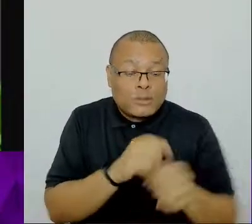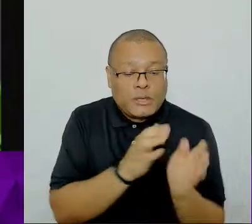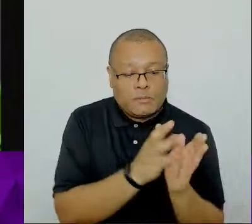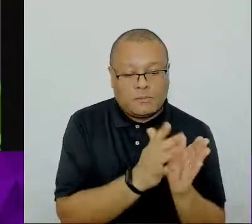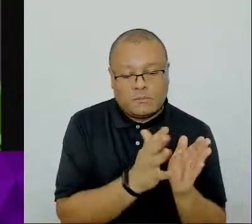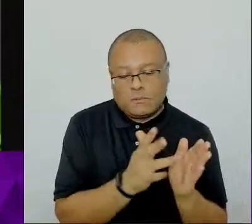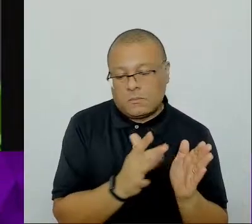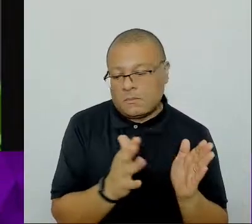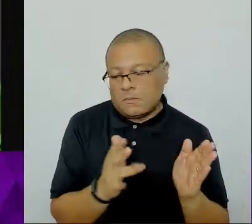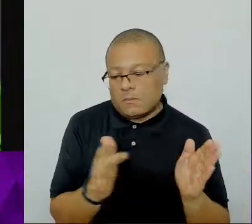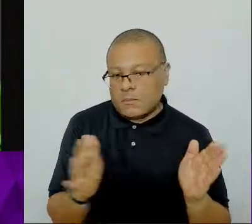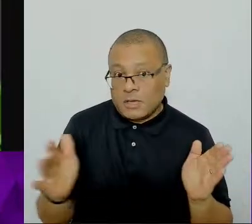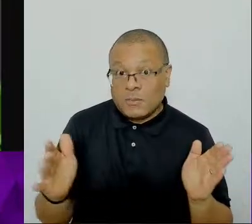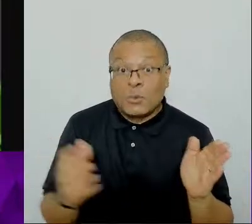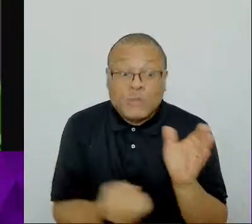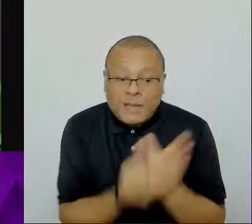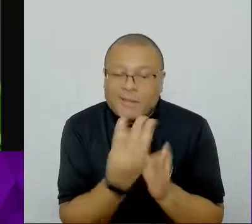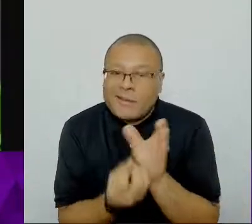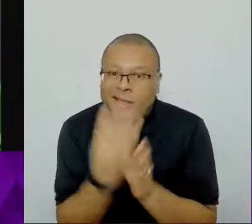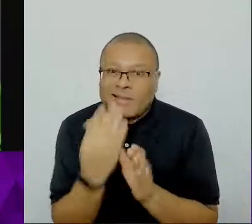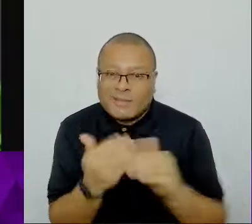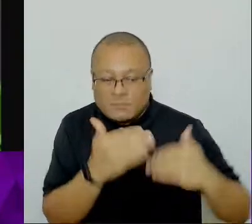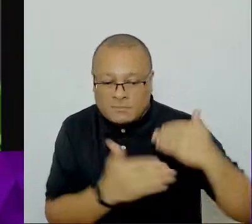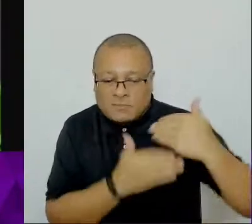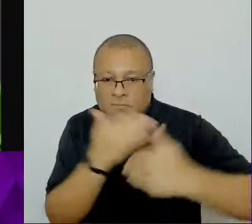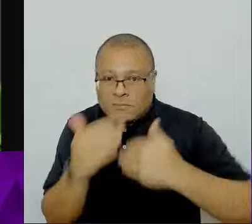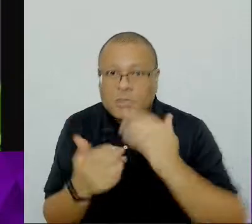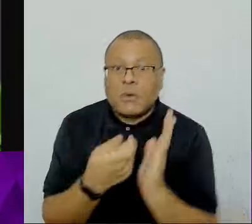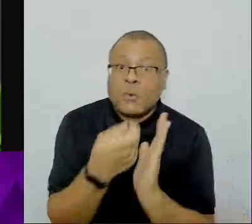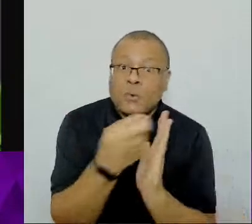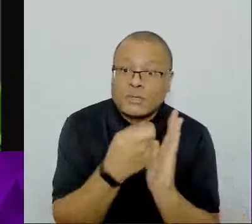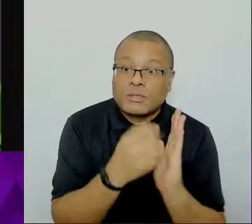dessas aplicações, então, descrever um